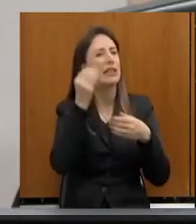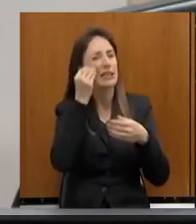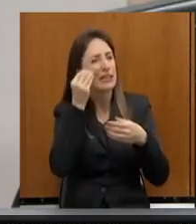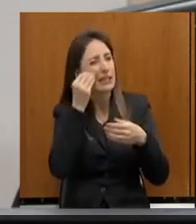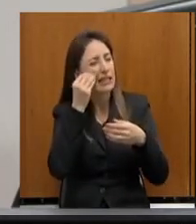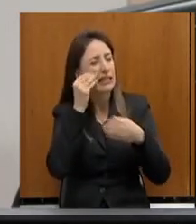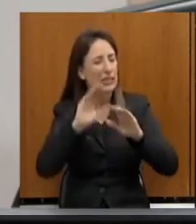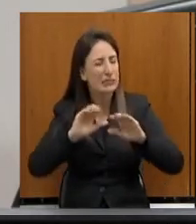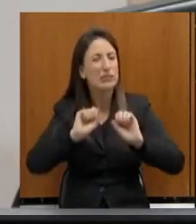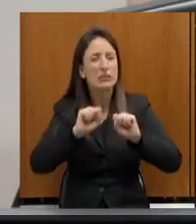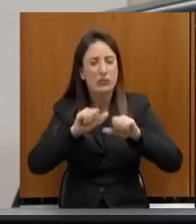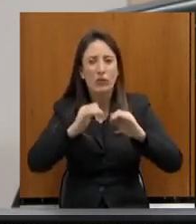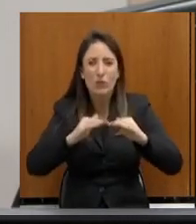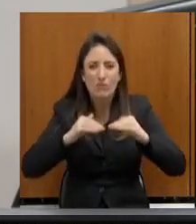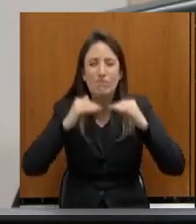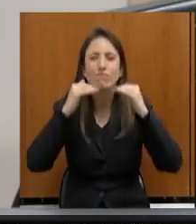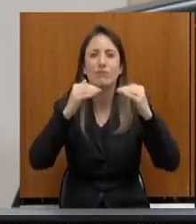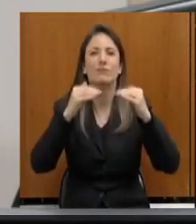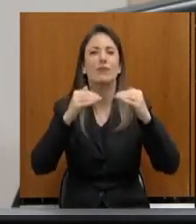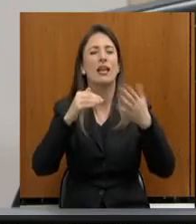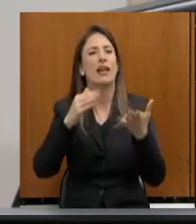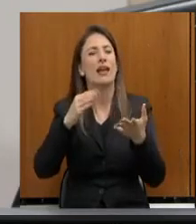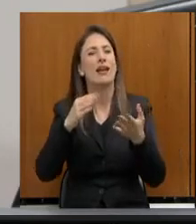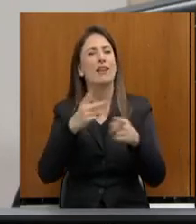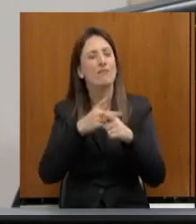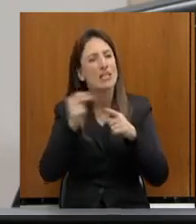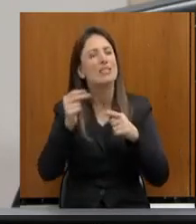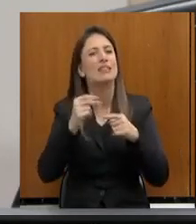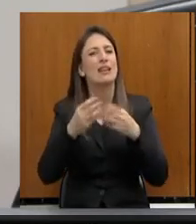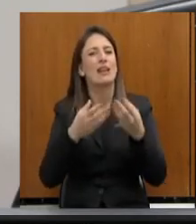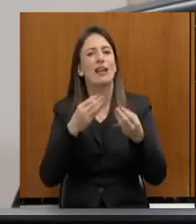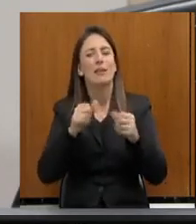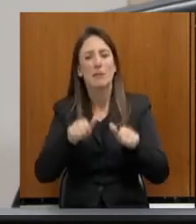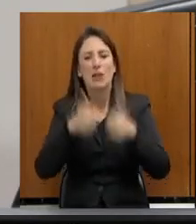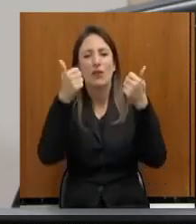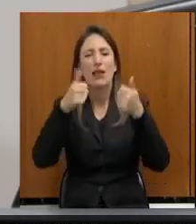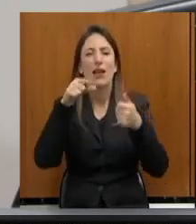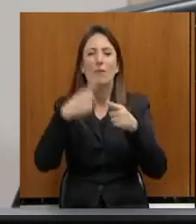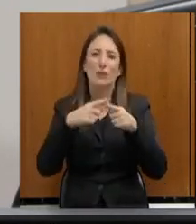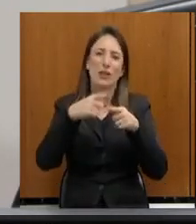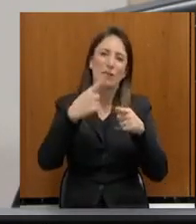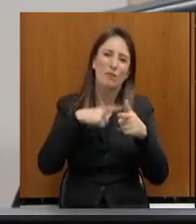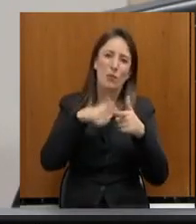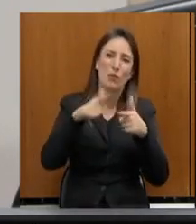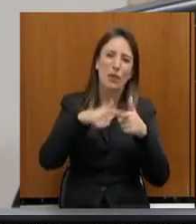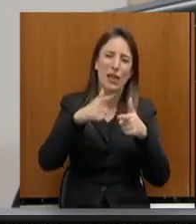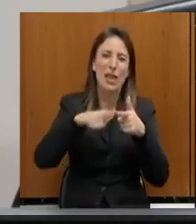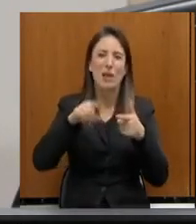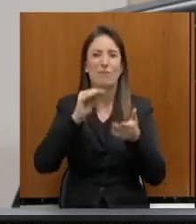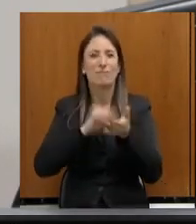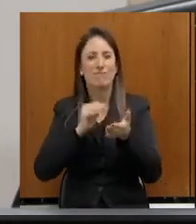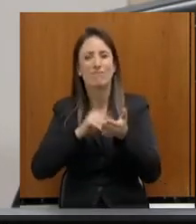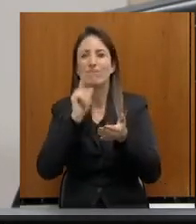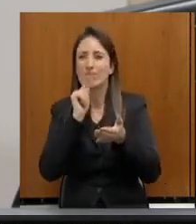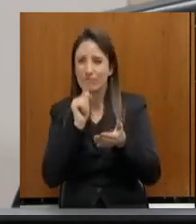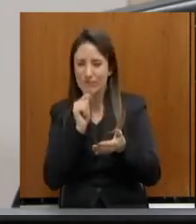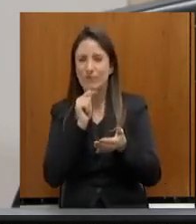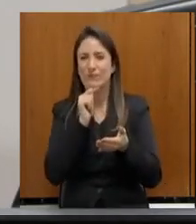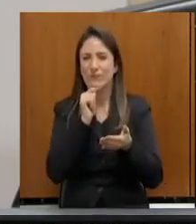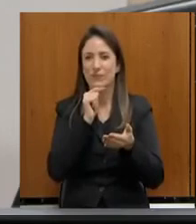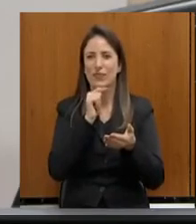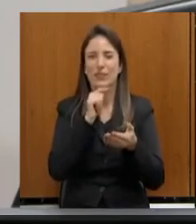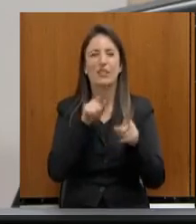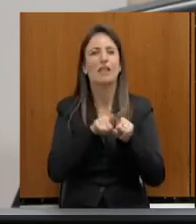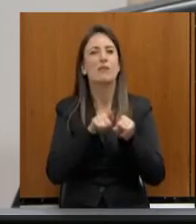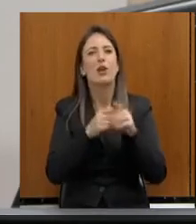após a Nacional anunciada pelos órgãos e instituições competentes e suas